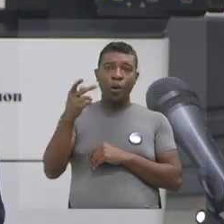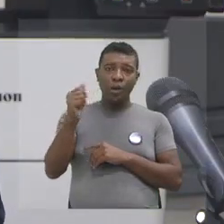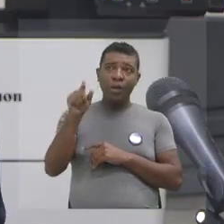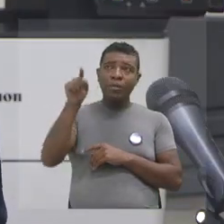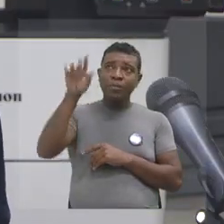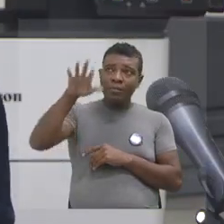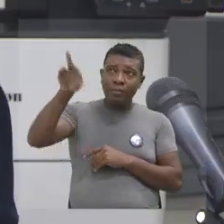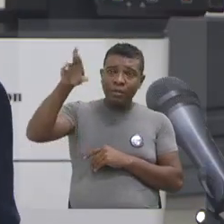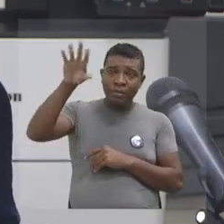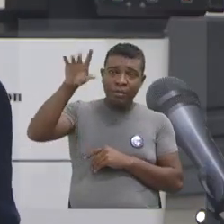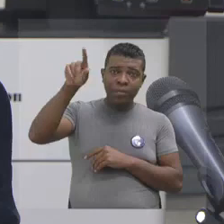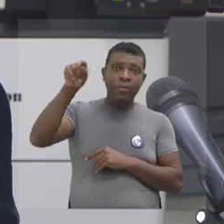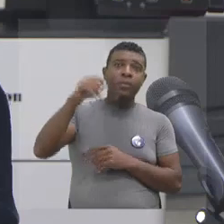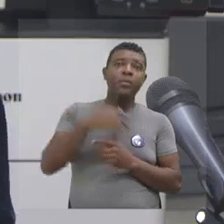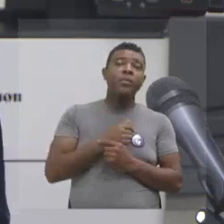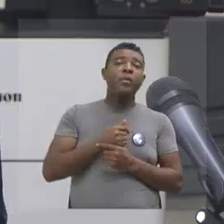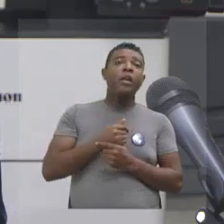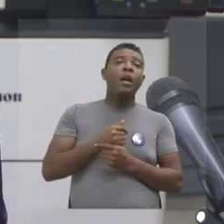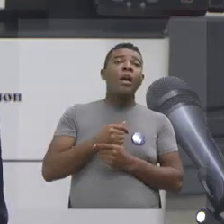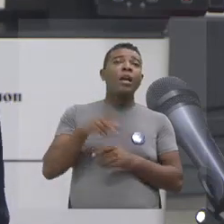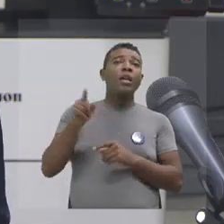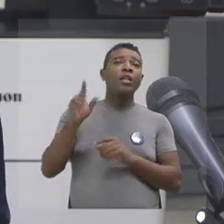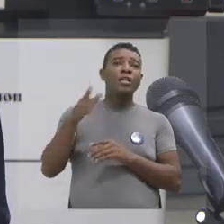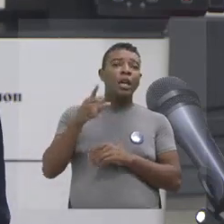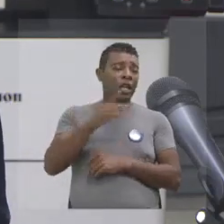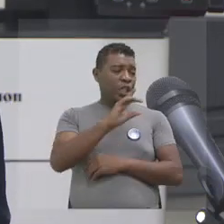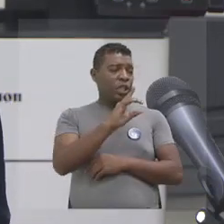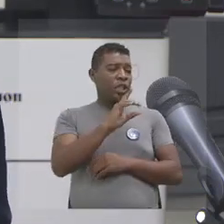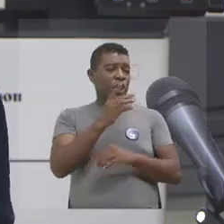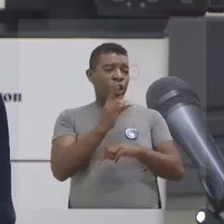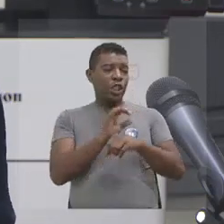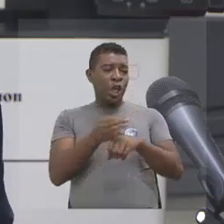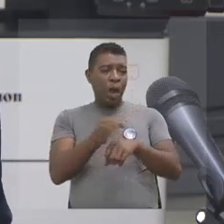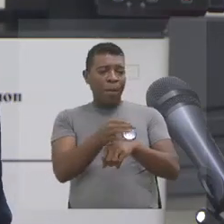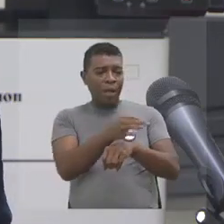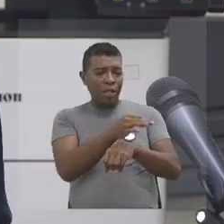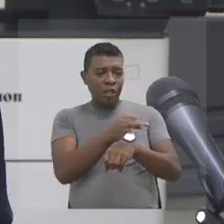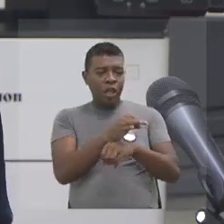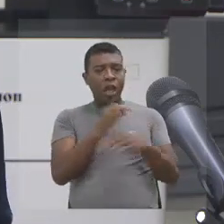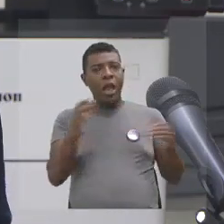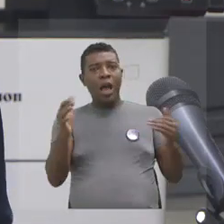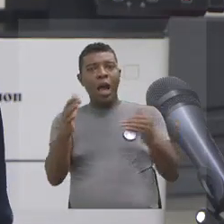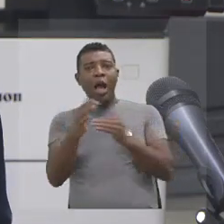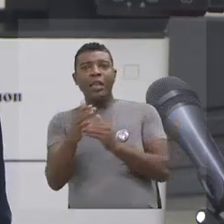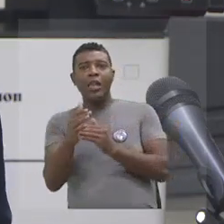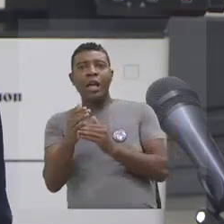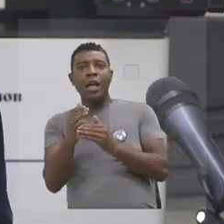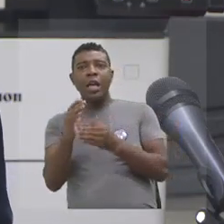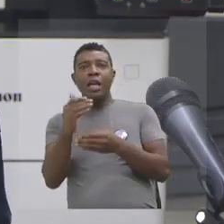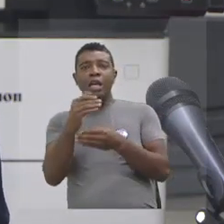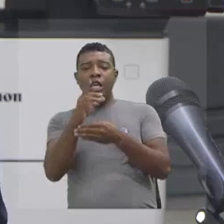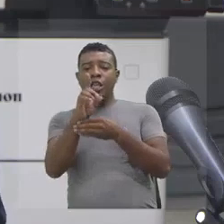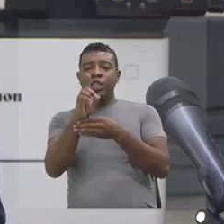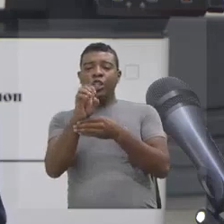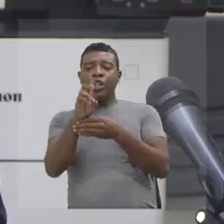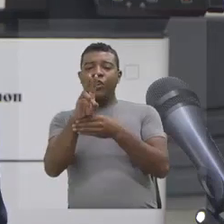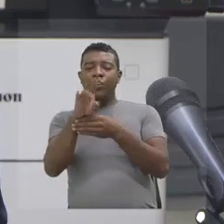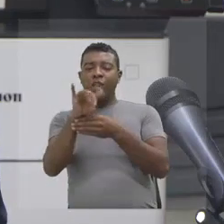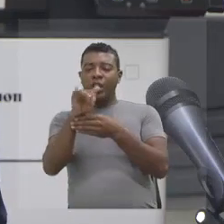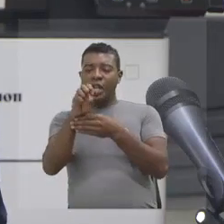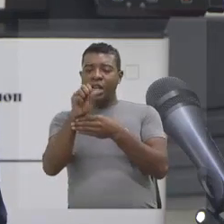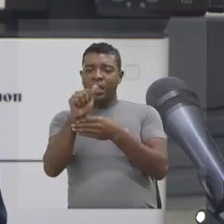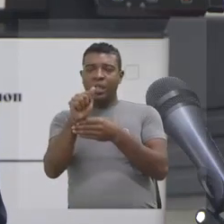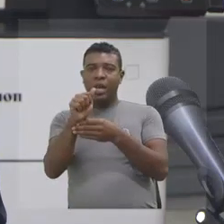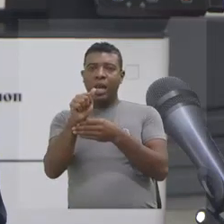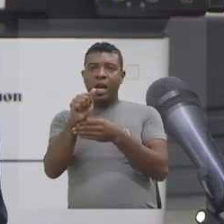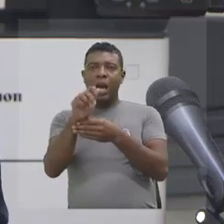sou votado ali desde Diamantina até Divisa Alegre realmente na divisa da Bahia